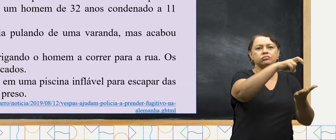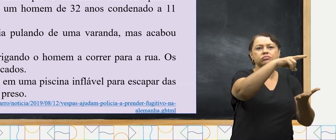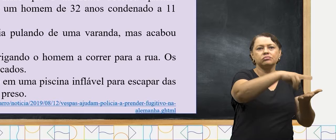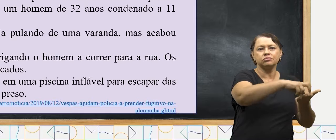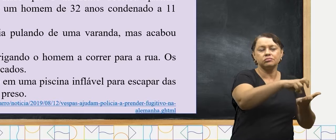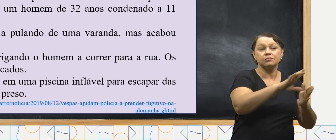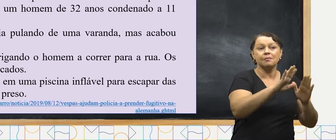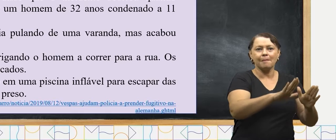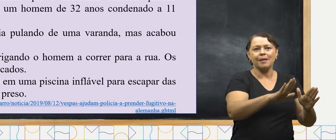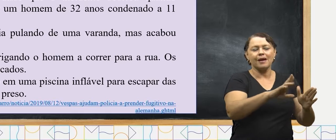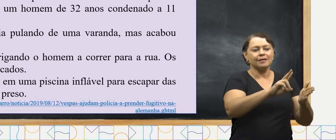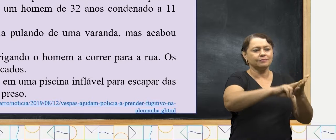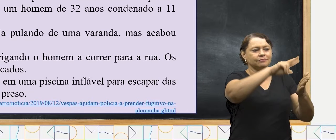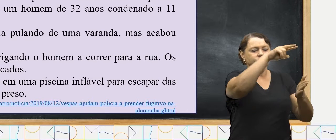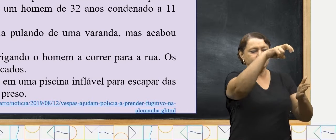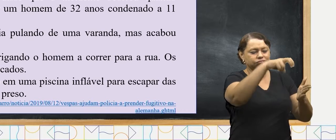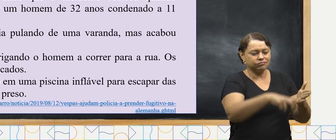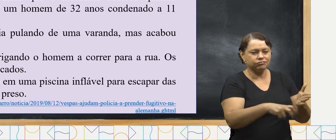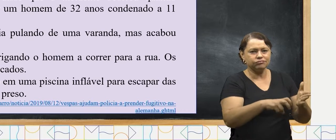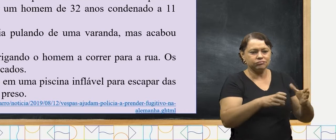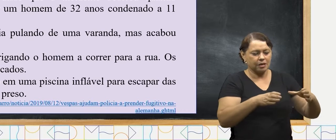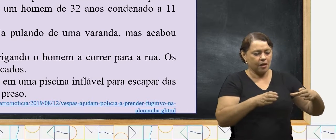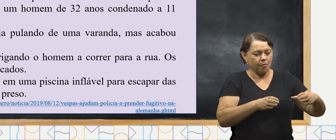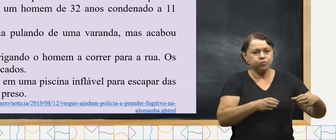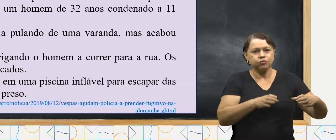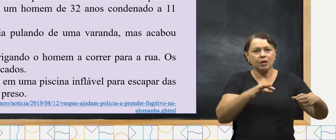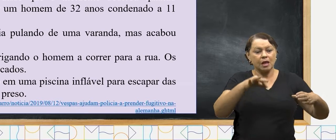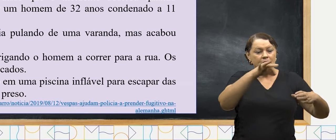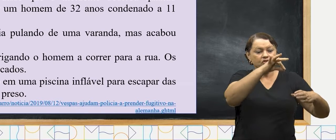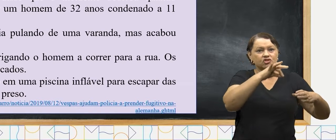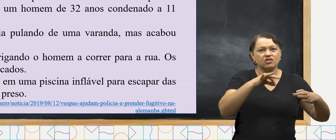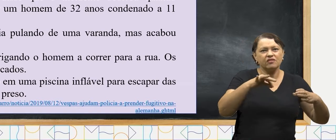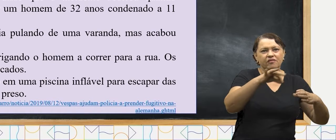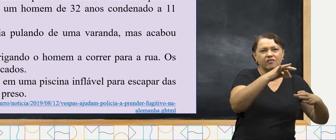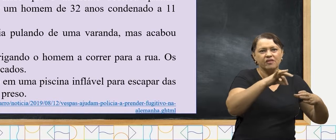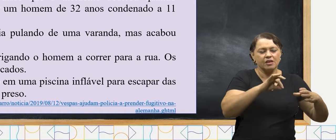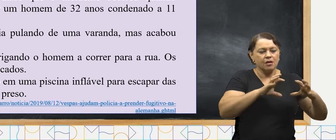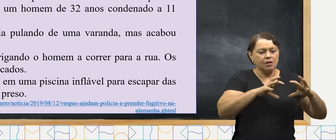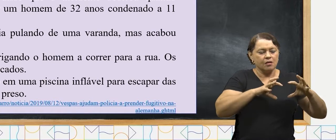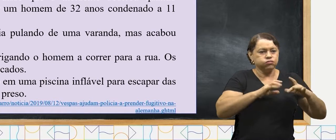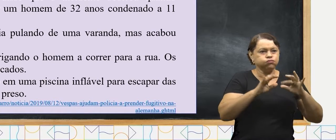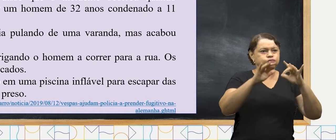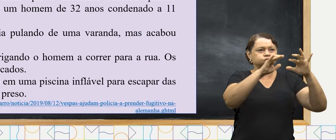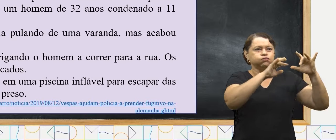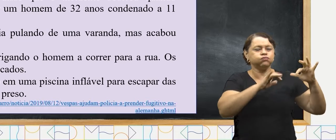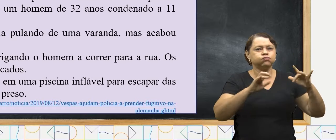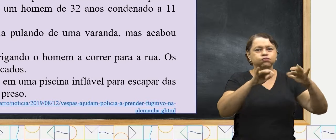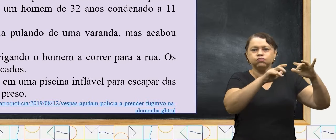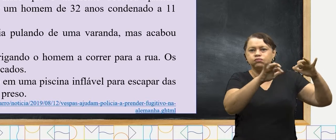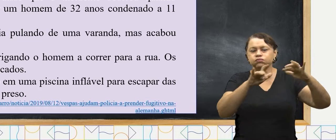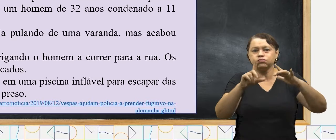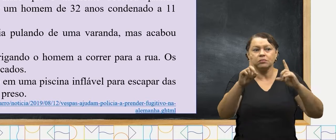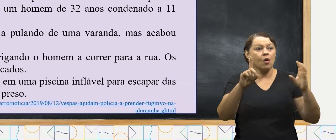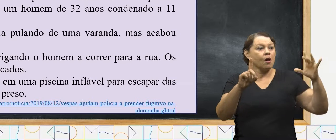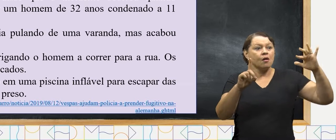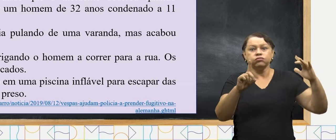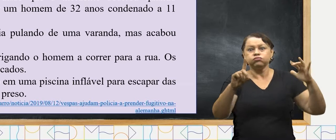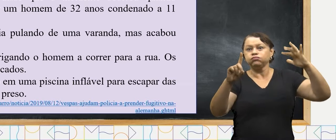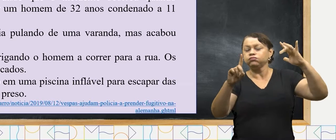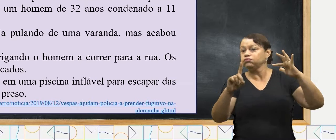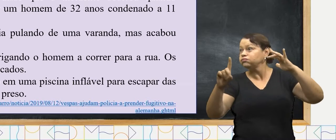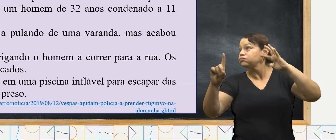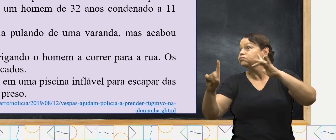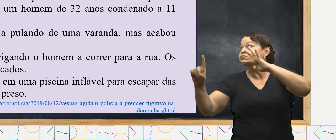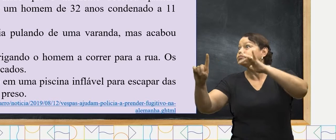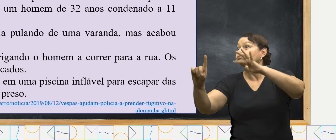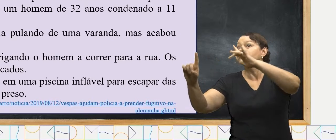mas acabou caindo em um vespeiro. Os insetos o atacaram, obrigando o homem a correr para a